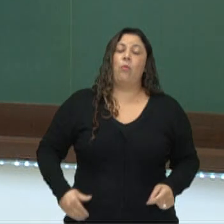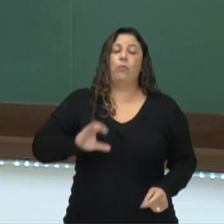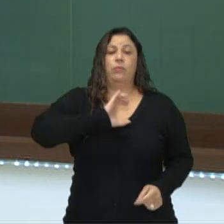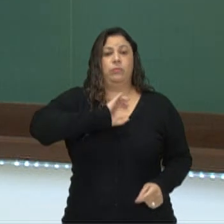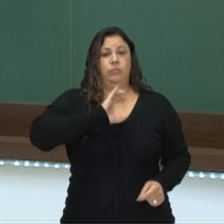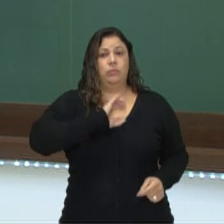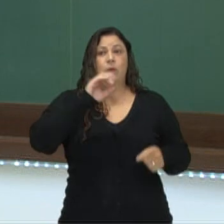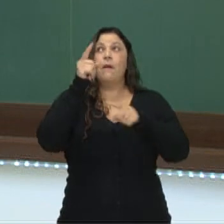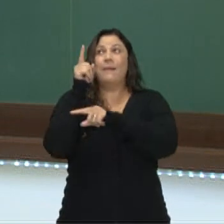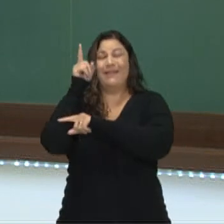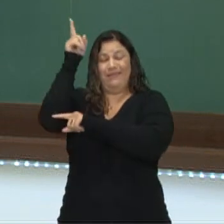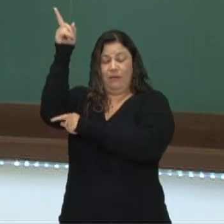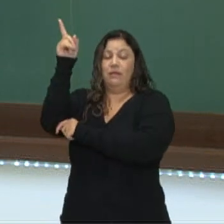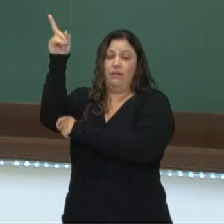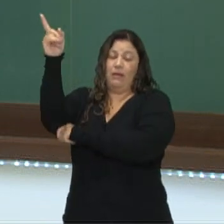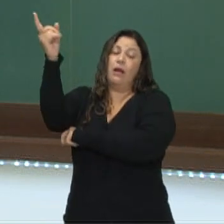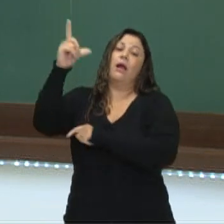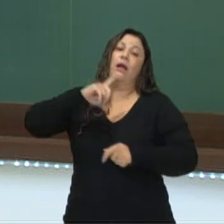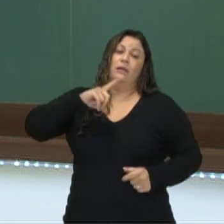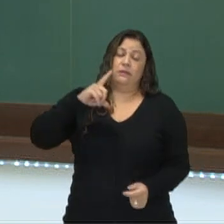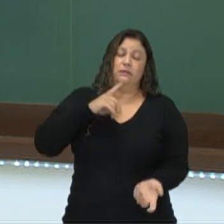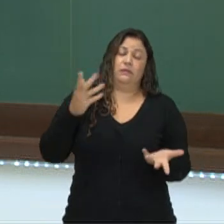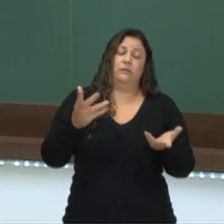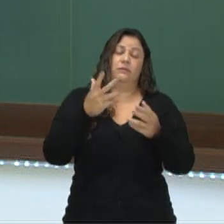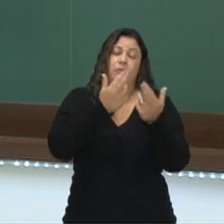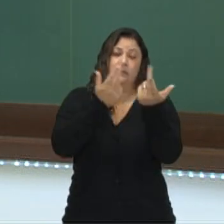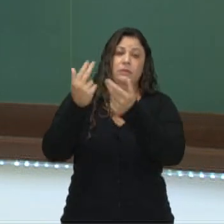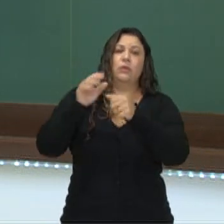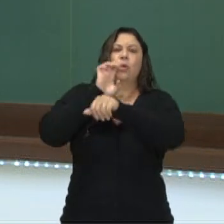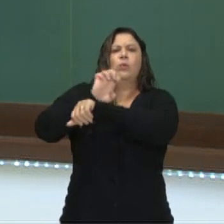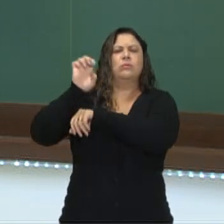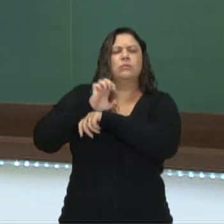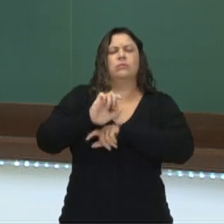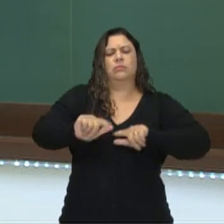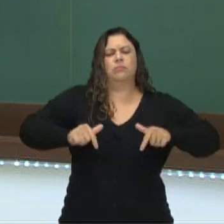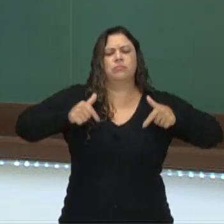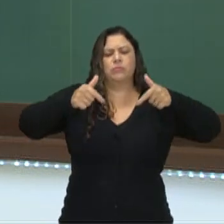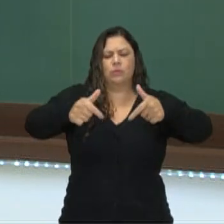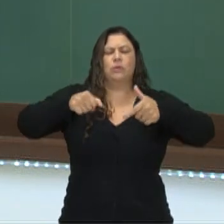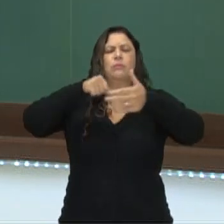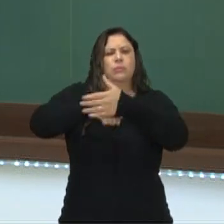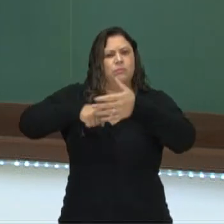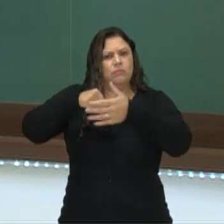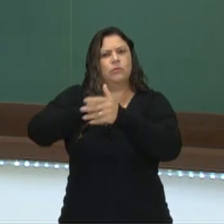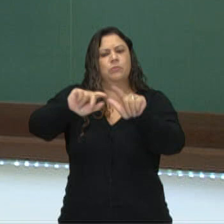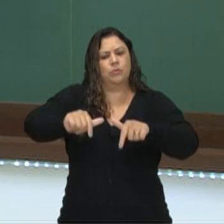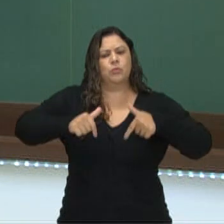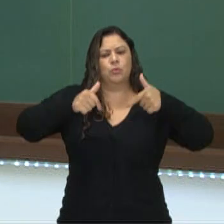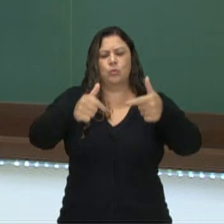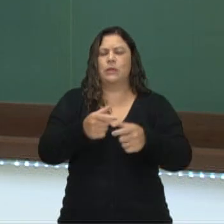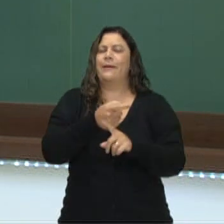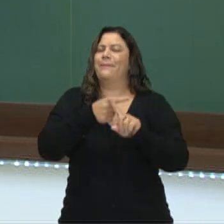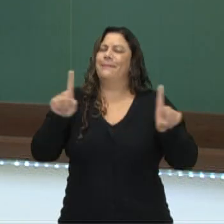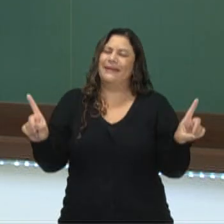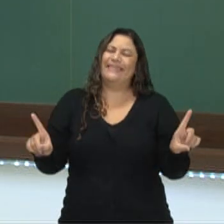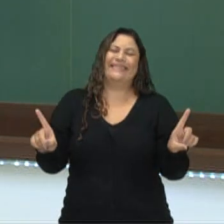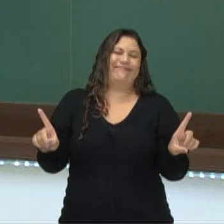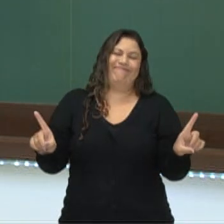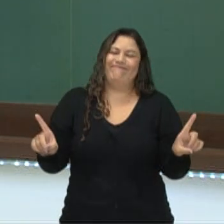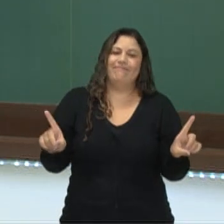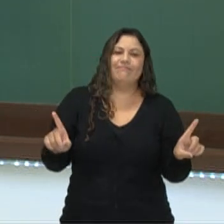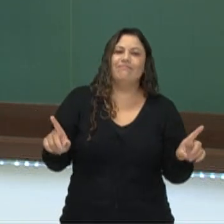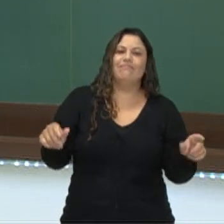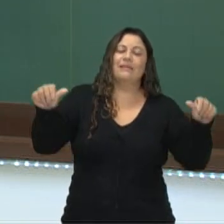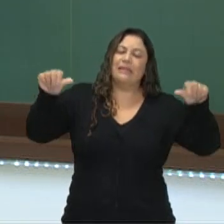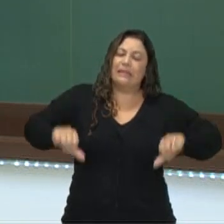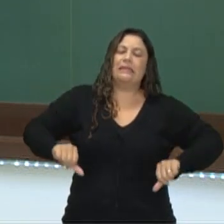assim, existem as províncias, né? Assim como existem os estados, eles lutaram por isso, mas não conseguiram, tá? Foi só uma área